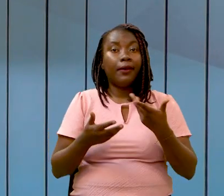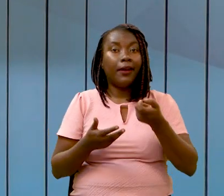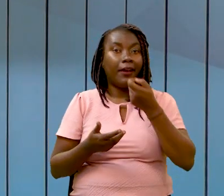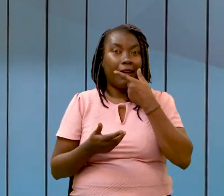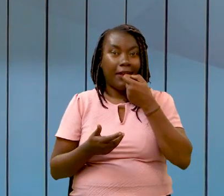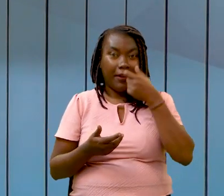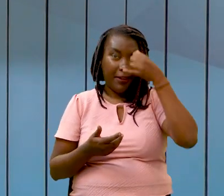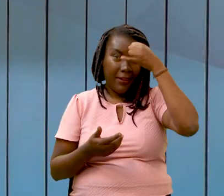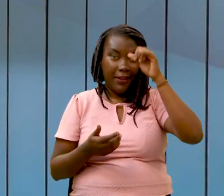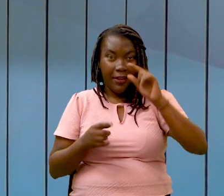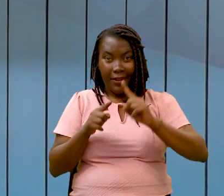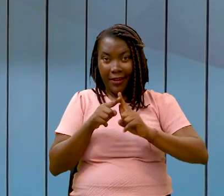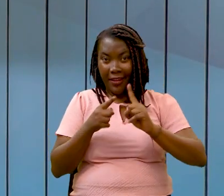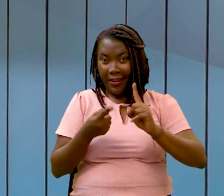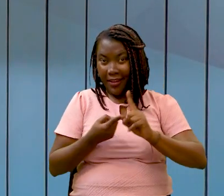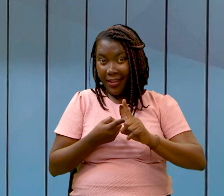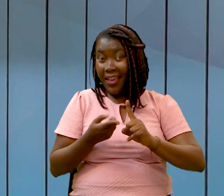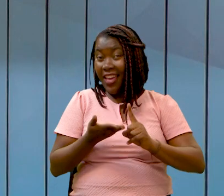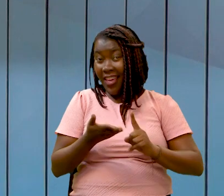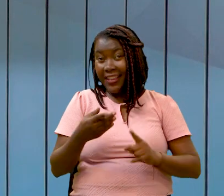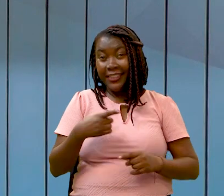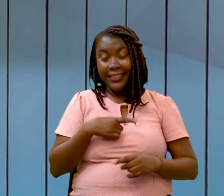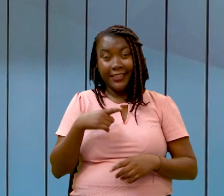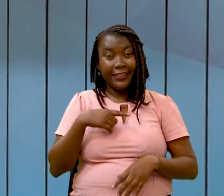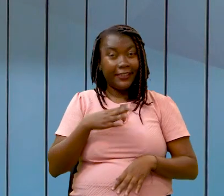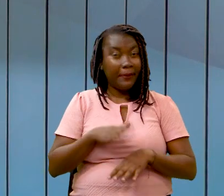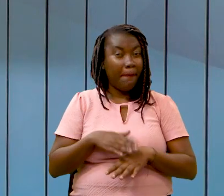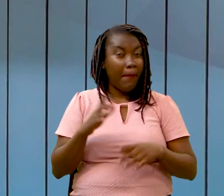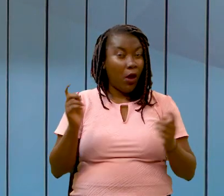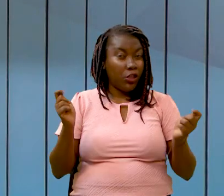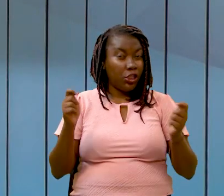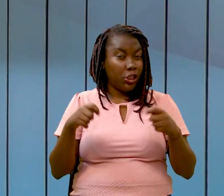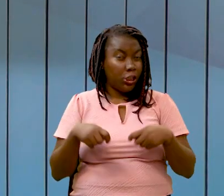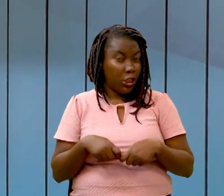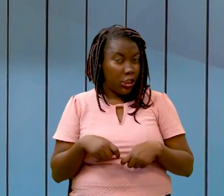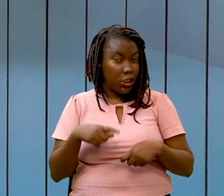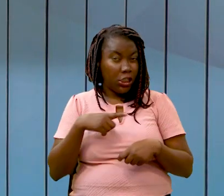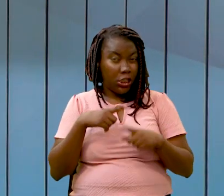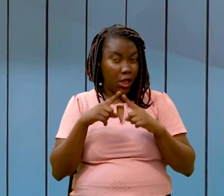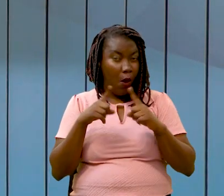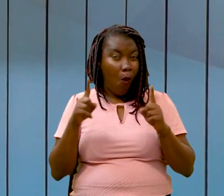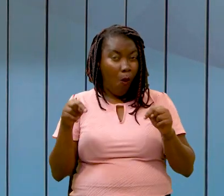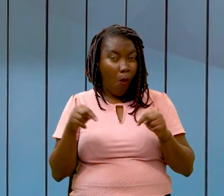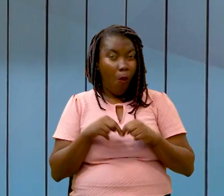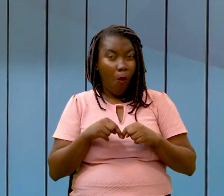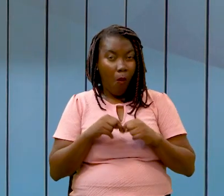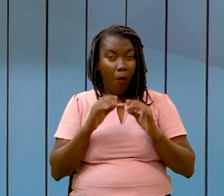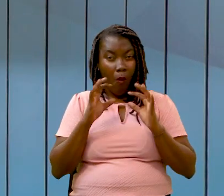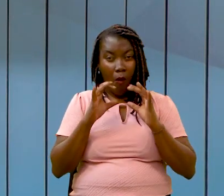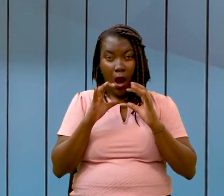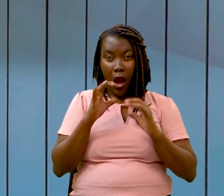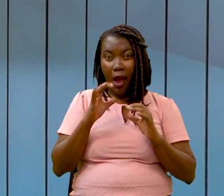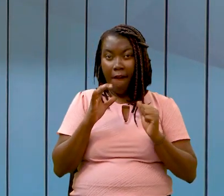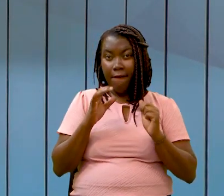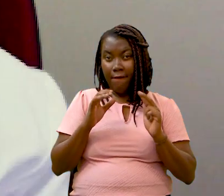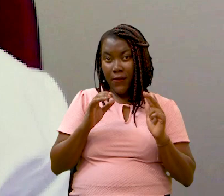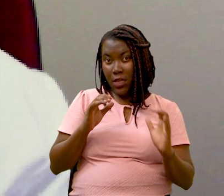uso, né, da pílula anticoncepcional, elas têm aí uma maior chance de ter um quadro de